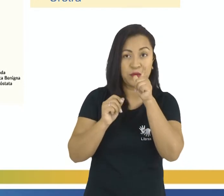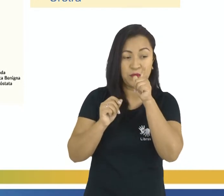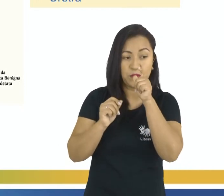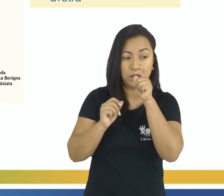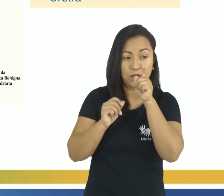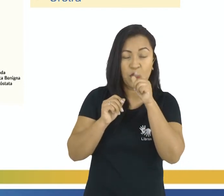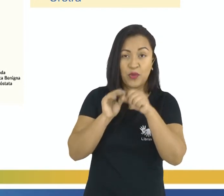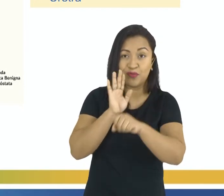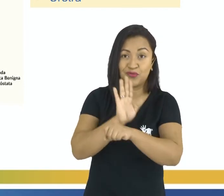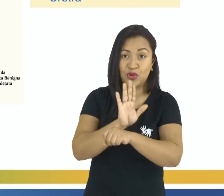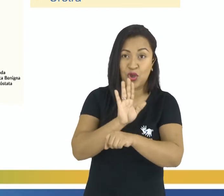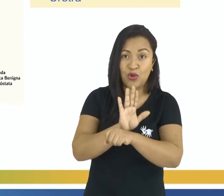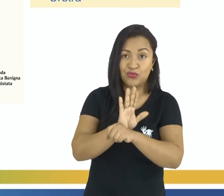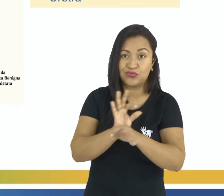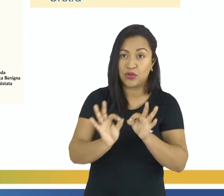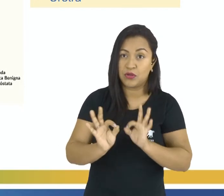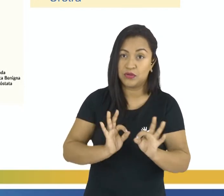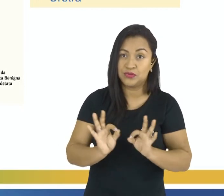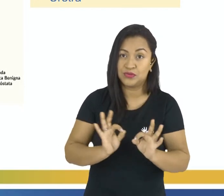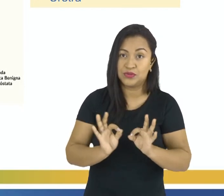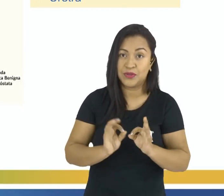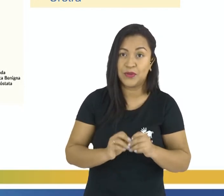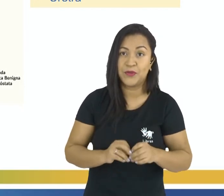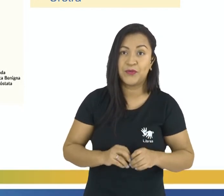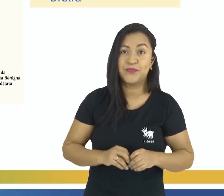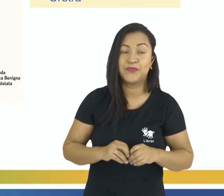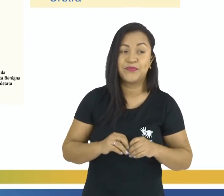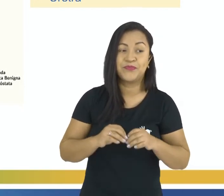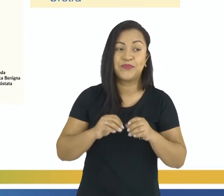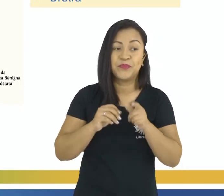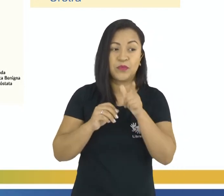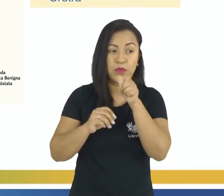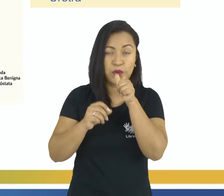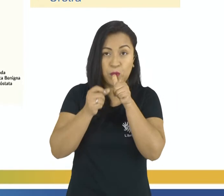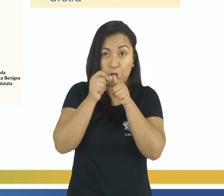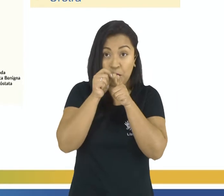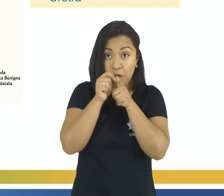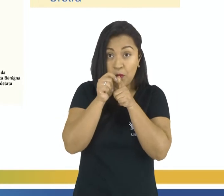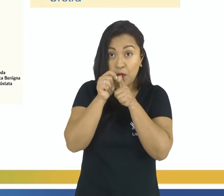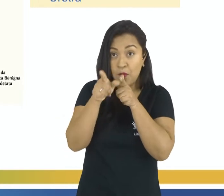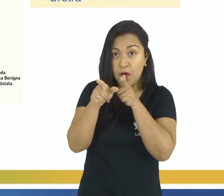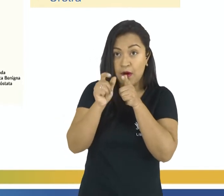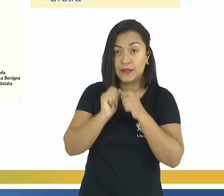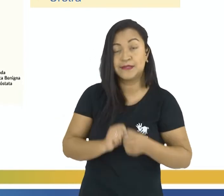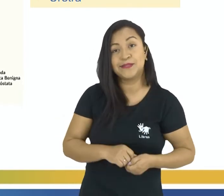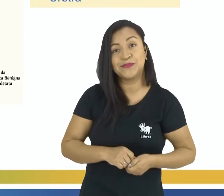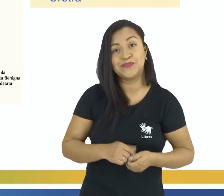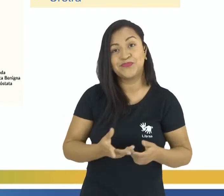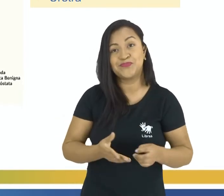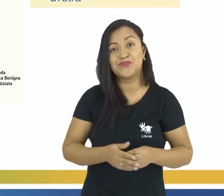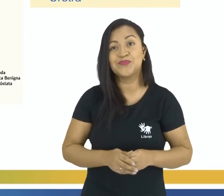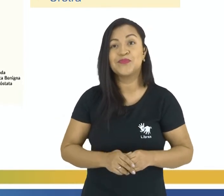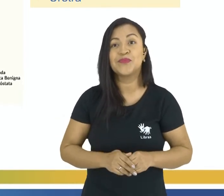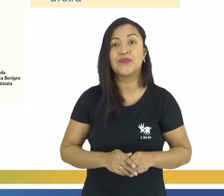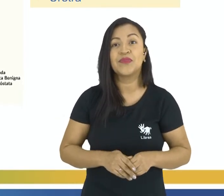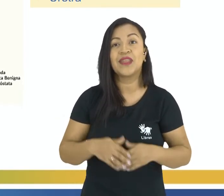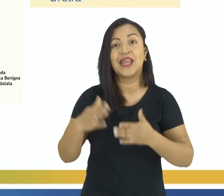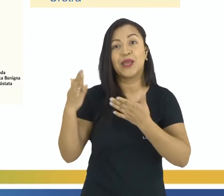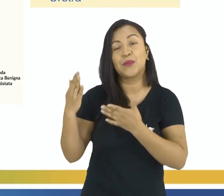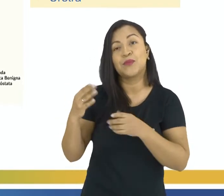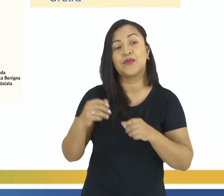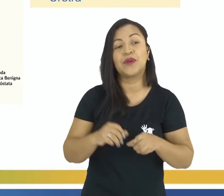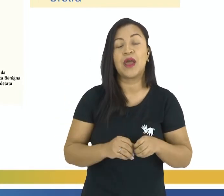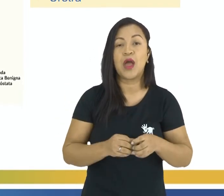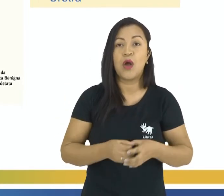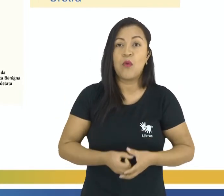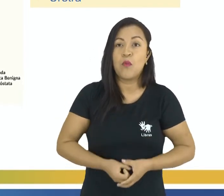a compor o sêmen para ser liberado através da ejaculação. E por último, a gente tem ali a uretra,